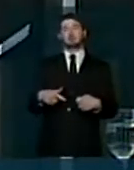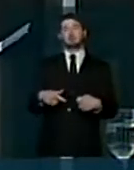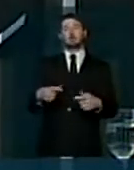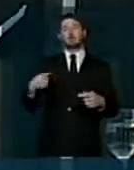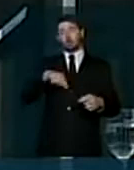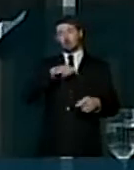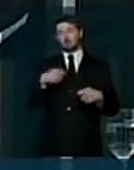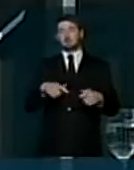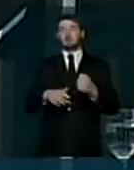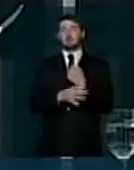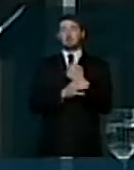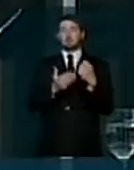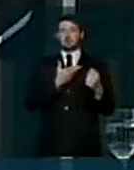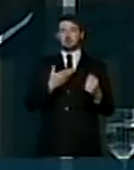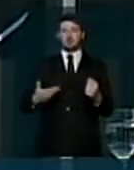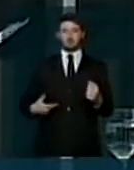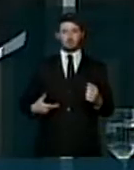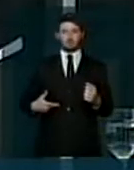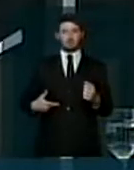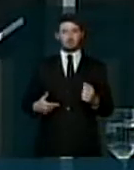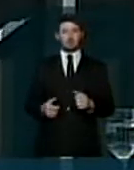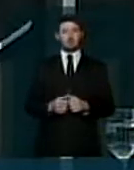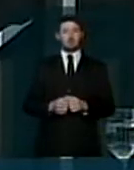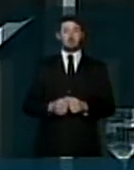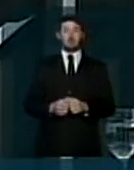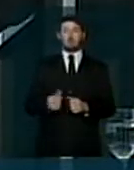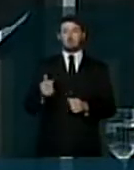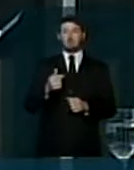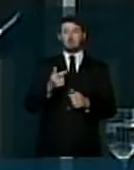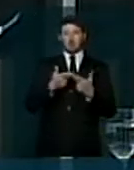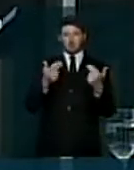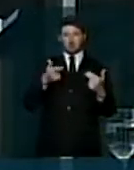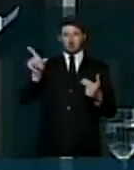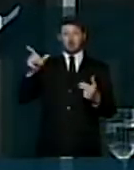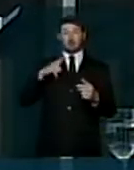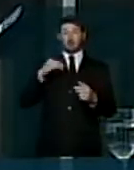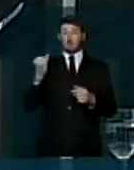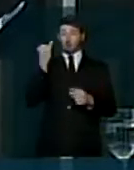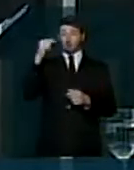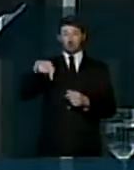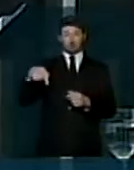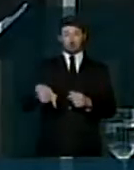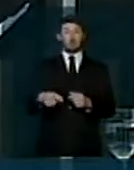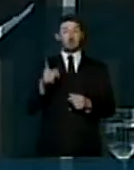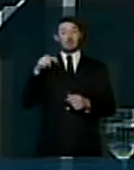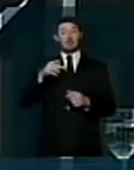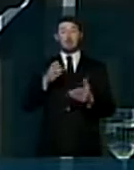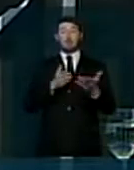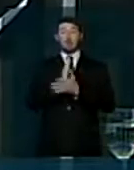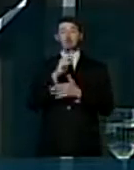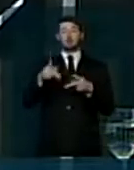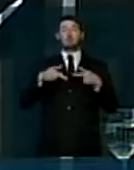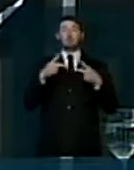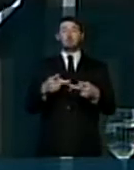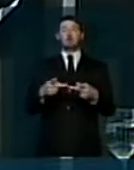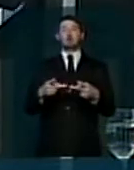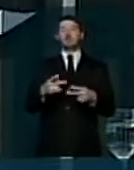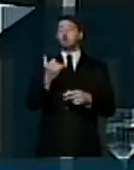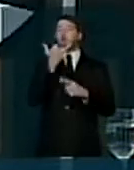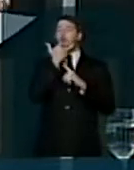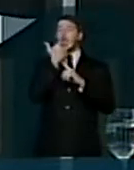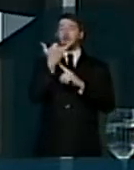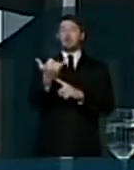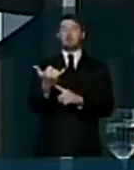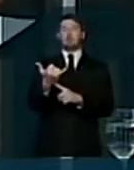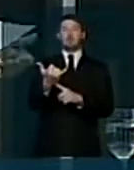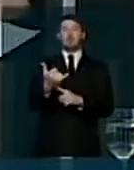na segurança pública. Outro dos pontos mais importantes que nós tivemos aqui foi a aprovação do projeto de anistia criminal